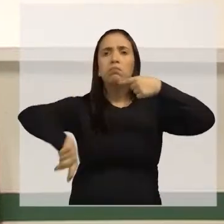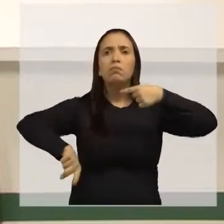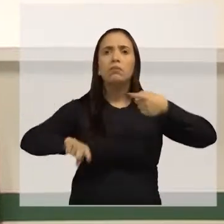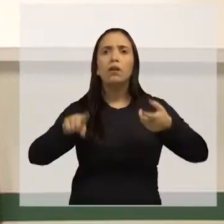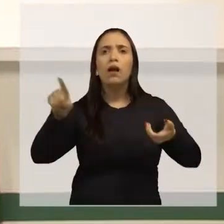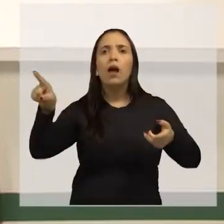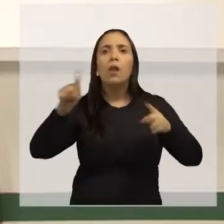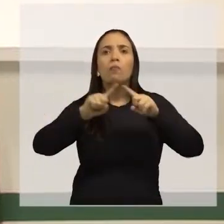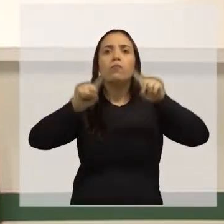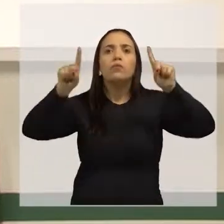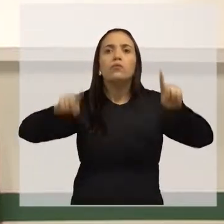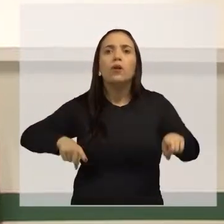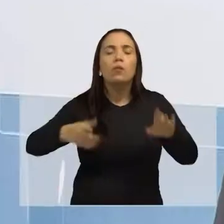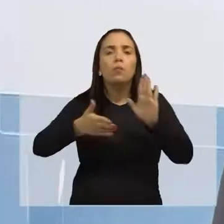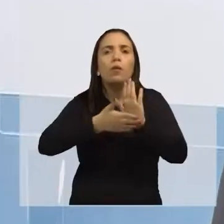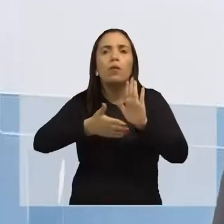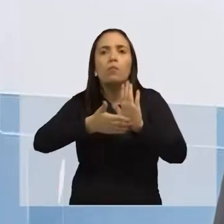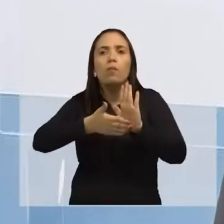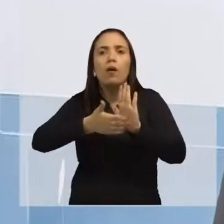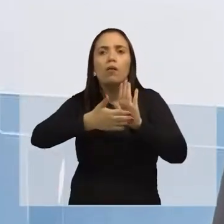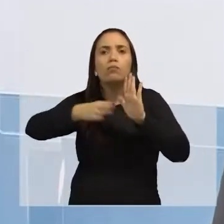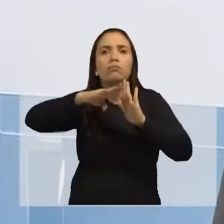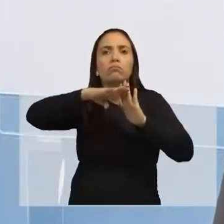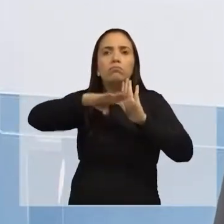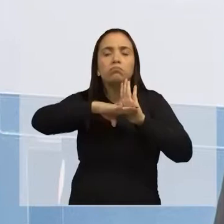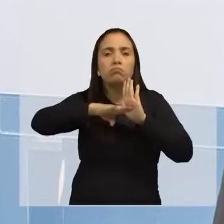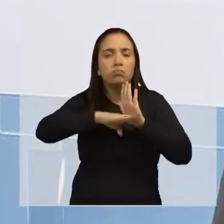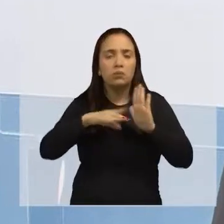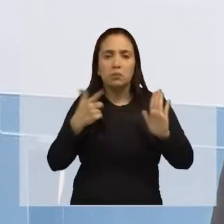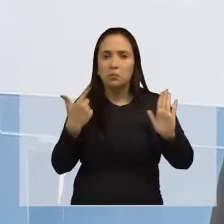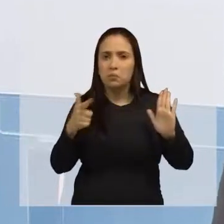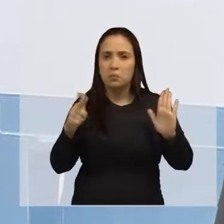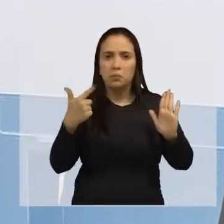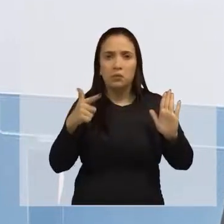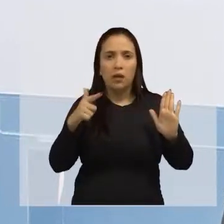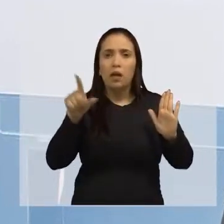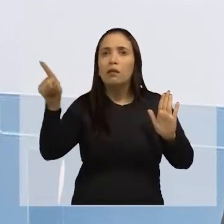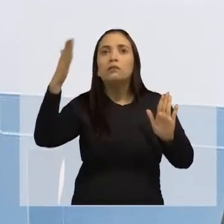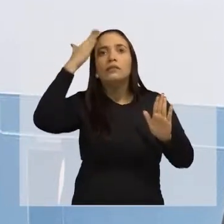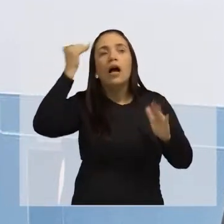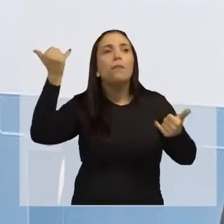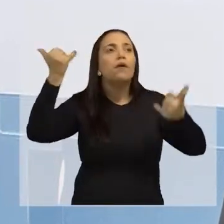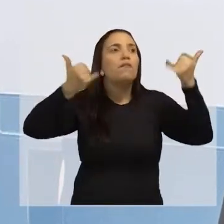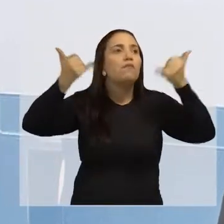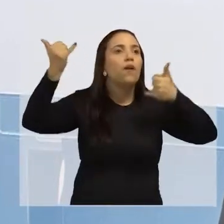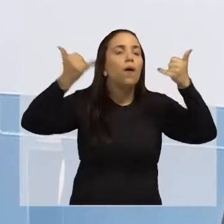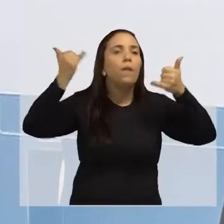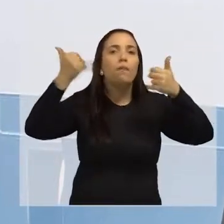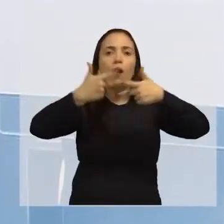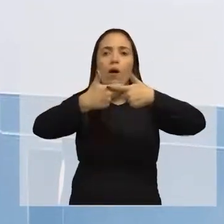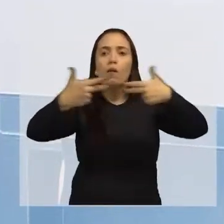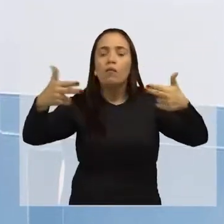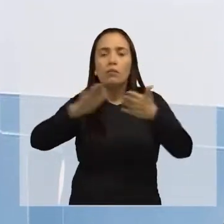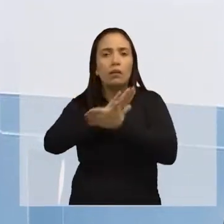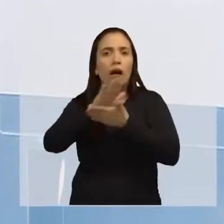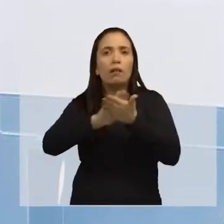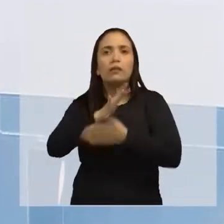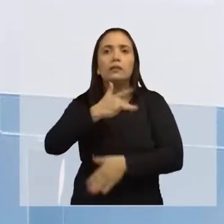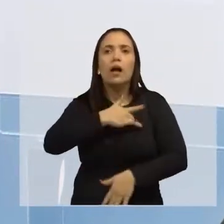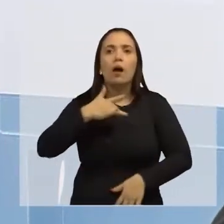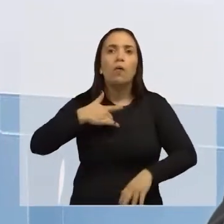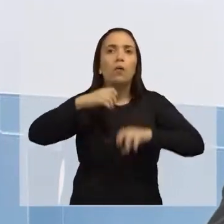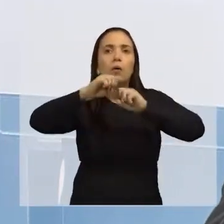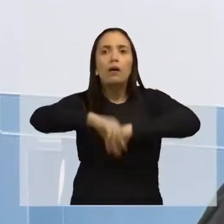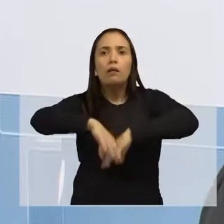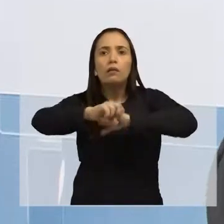projeto nenhum para esse país, não tem pensamento algum para o país, não tem clareza sobre nada. Nem de identificação com o povo. De coisa alguma, nem de saúde, nem de educação. Não, e